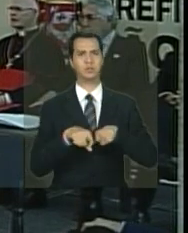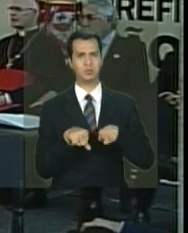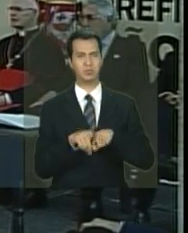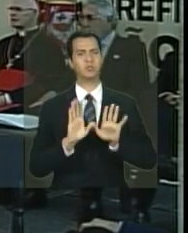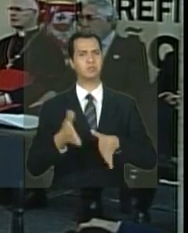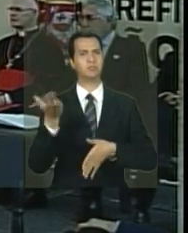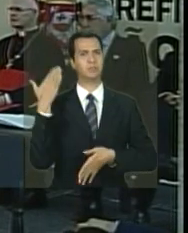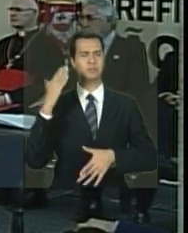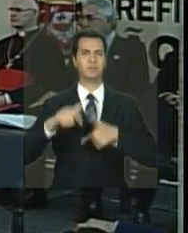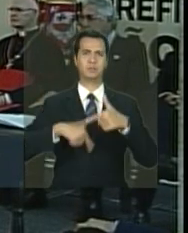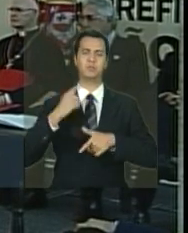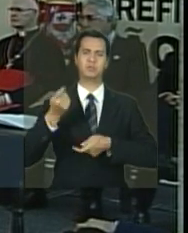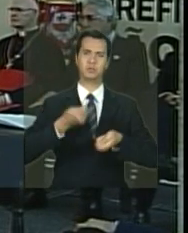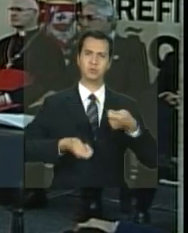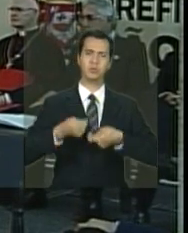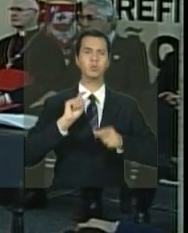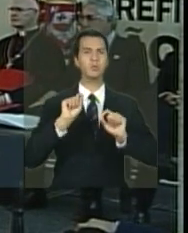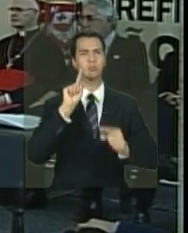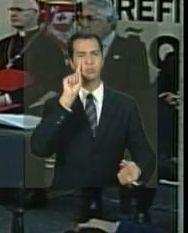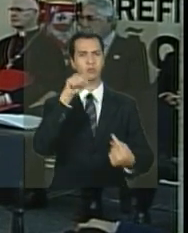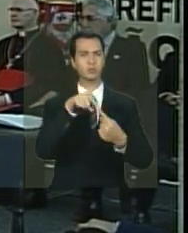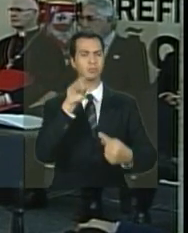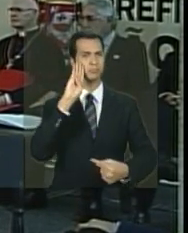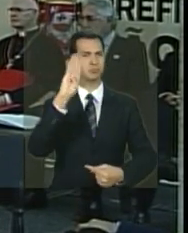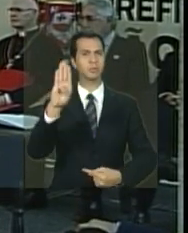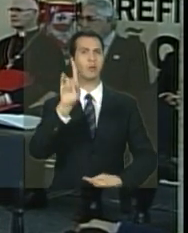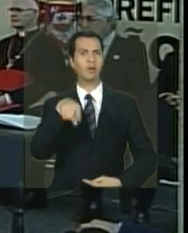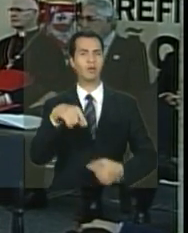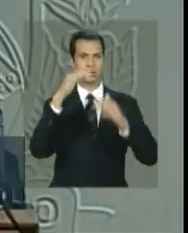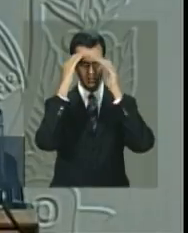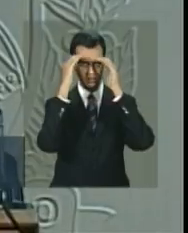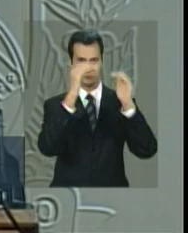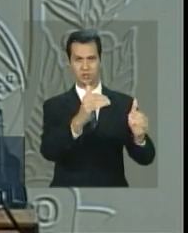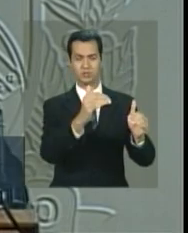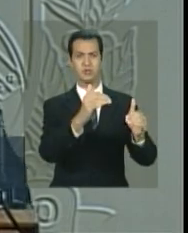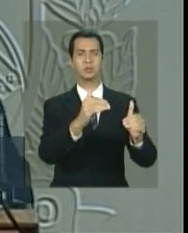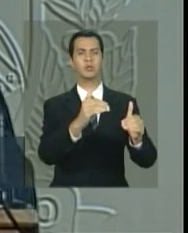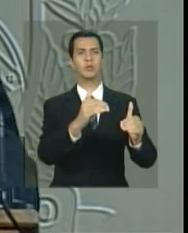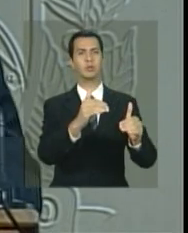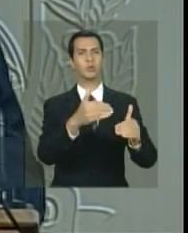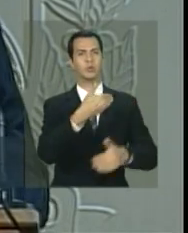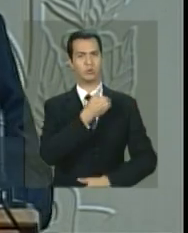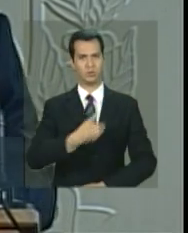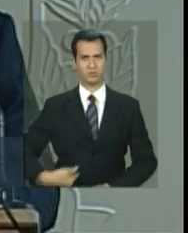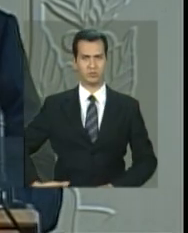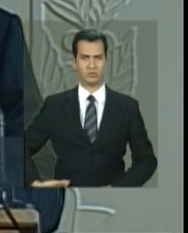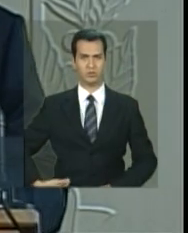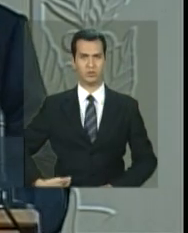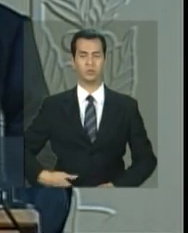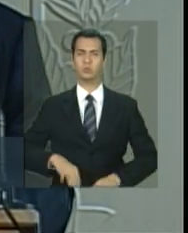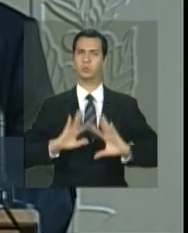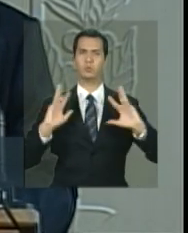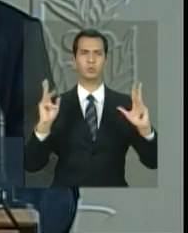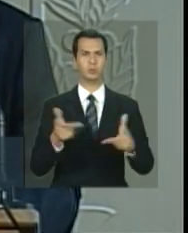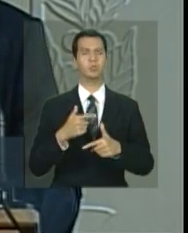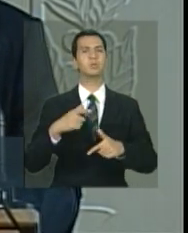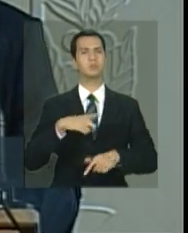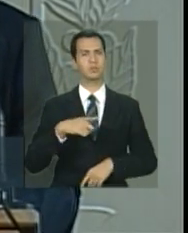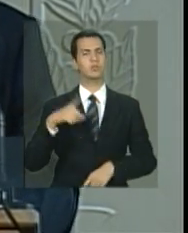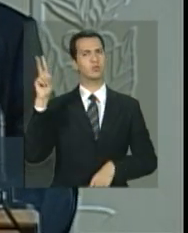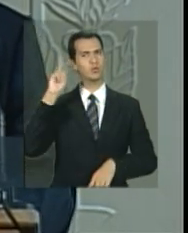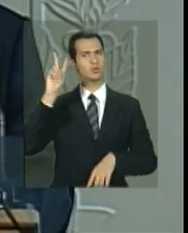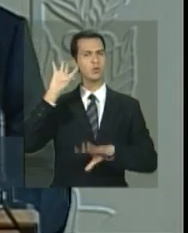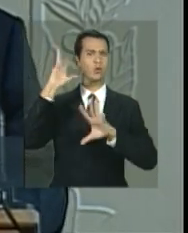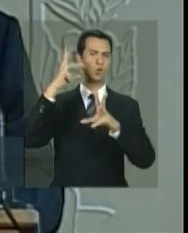tendo como norte o entendimento e o respeito entre os níveis de governo. Todos têm história de luta e de